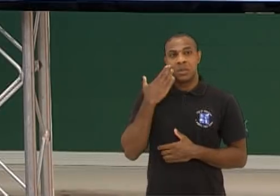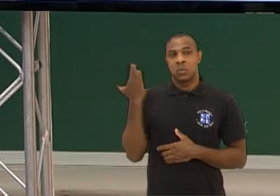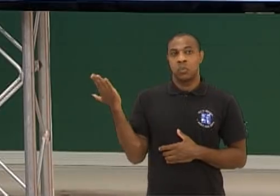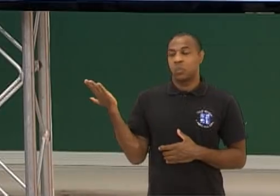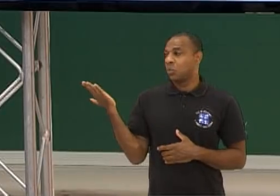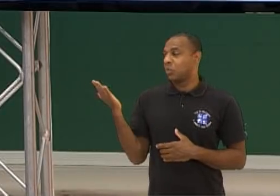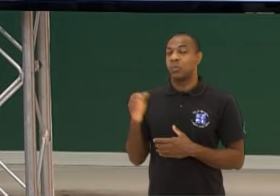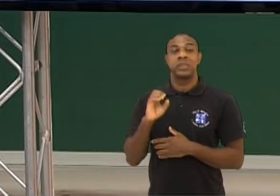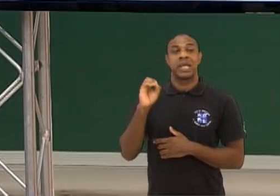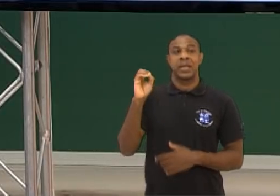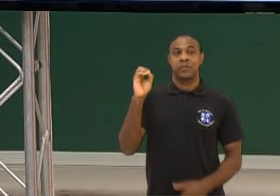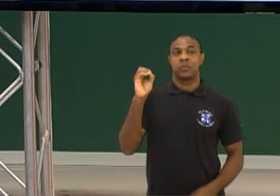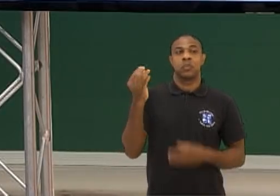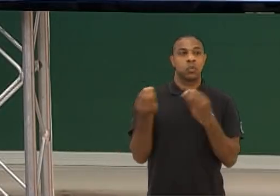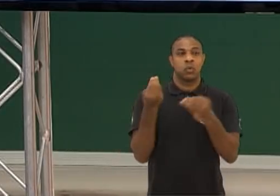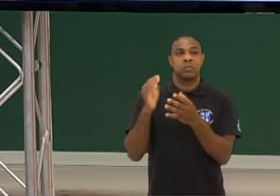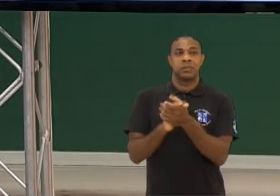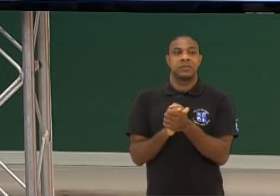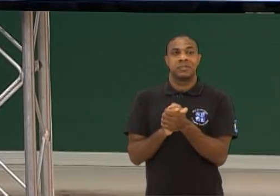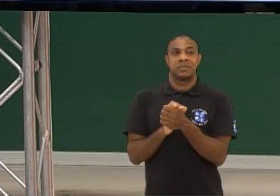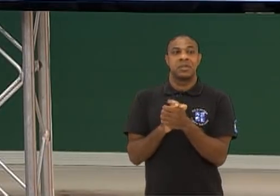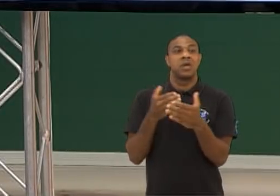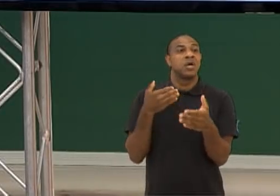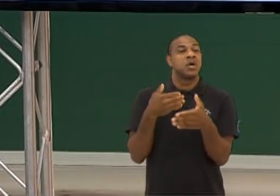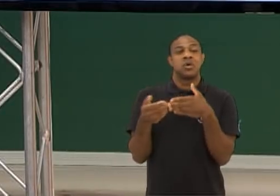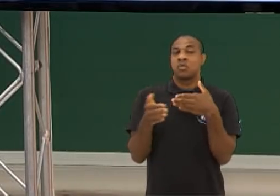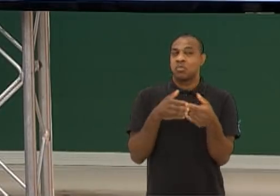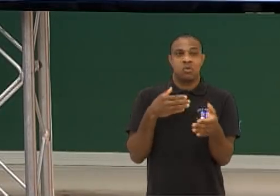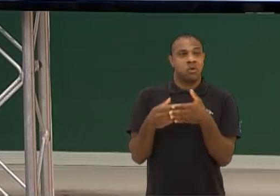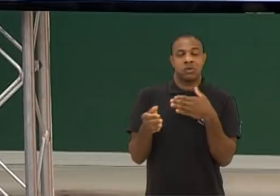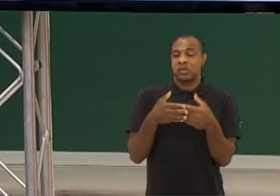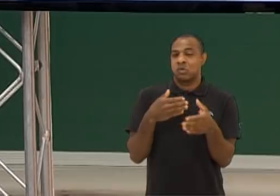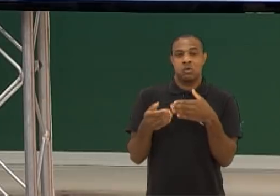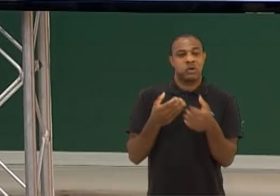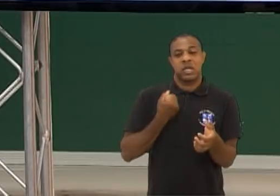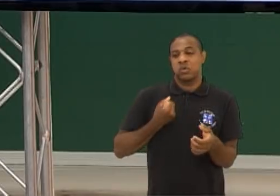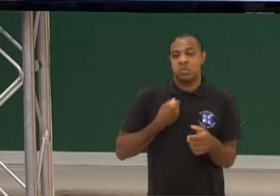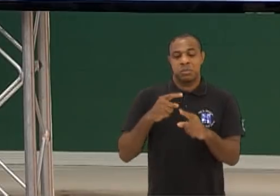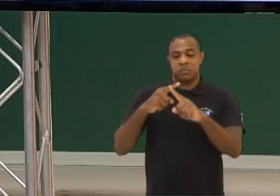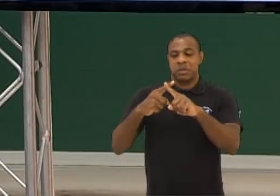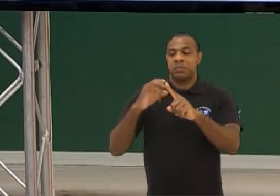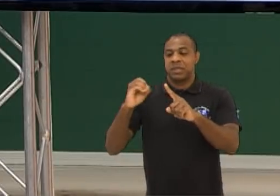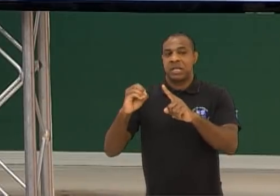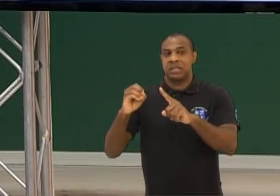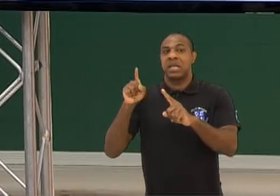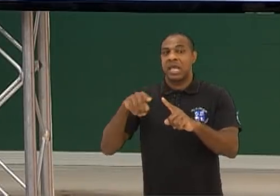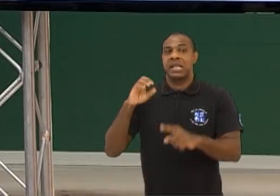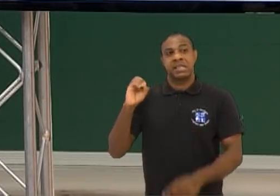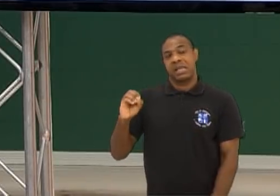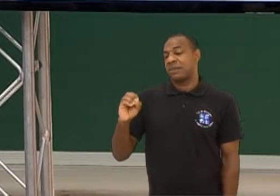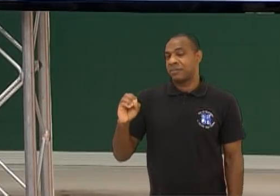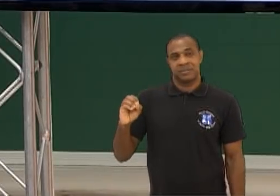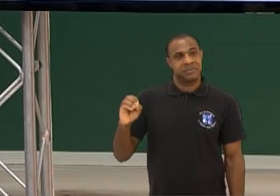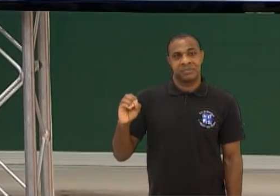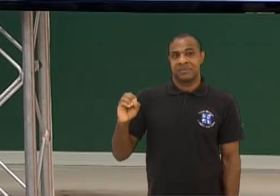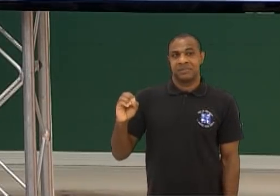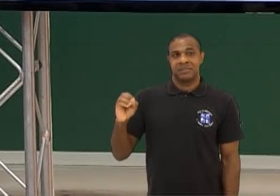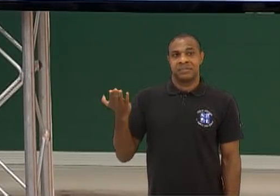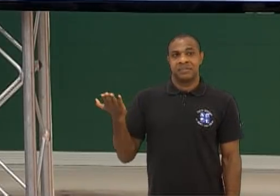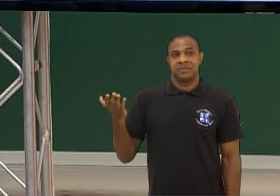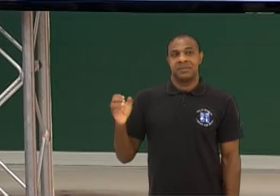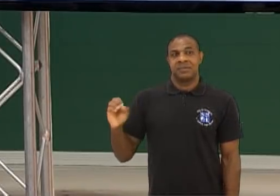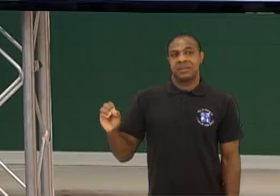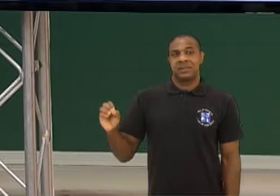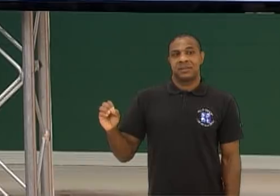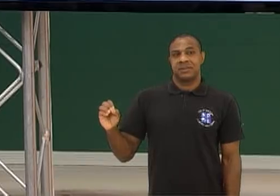último, o 0? Qualquer coisa multiplicado por 0 dá 0. 0 dividido por 3, eu sempre brinco que a